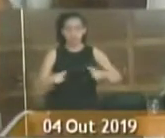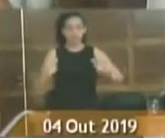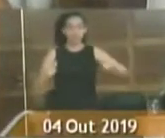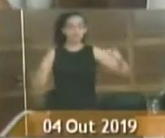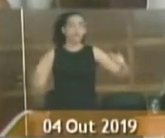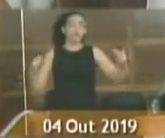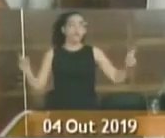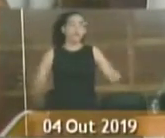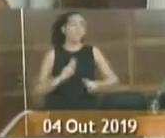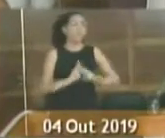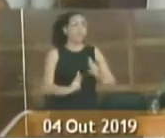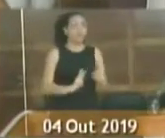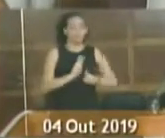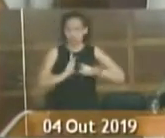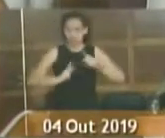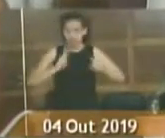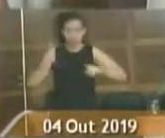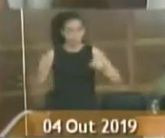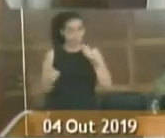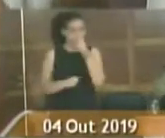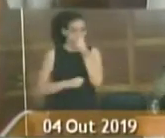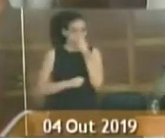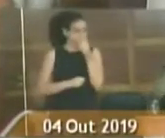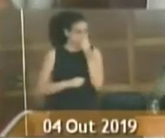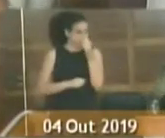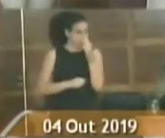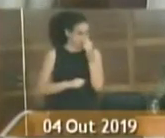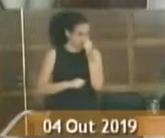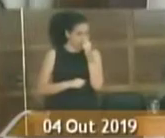tivesse iniciado esse programa de castração. Tá?